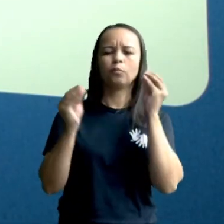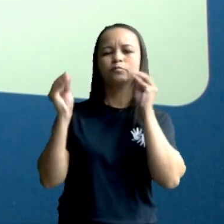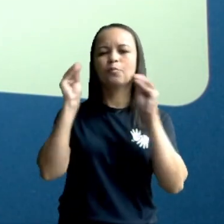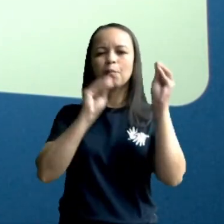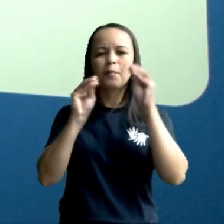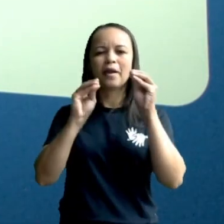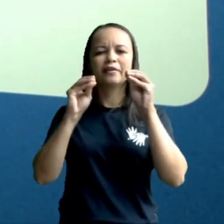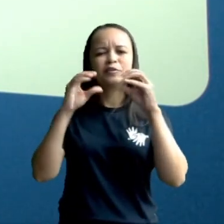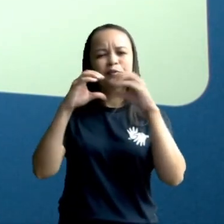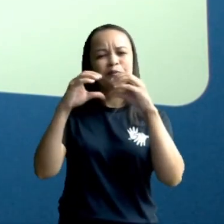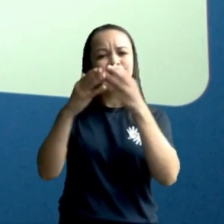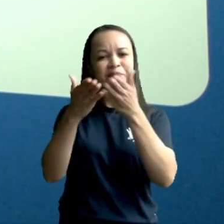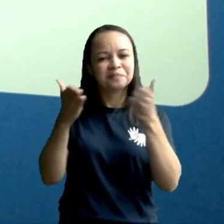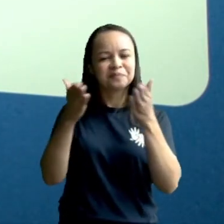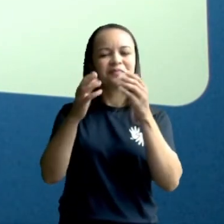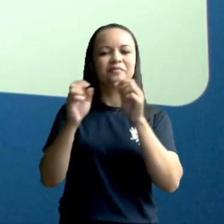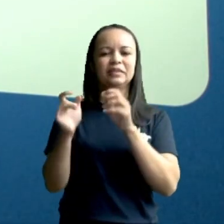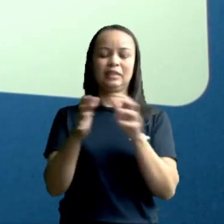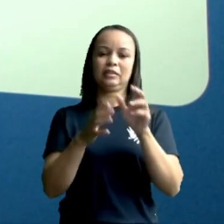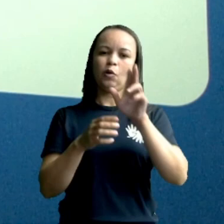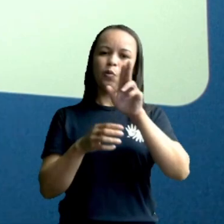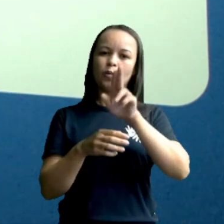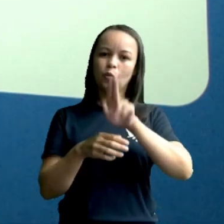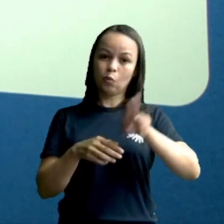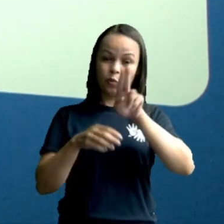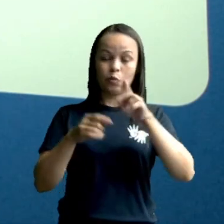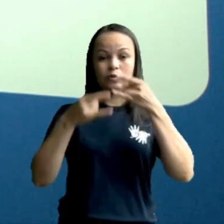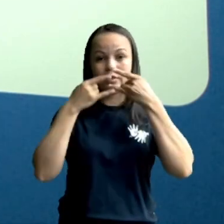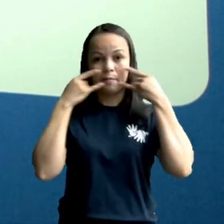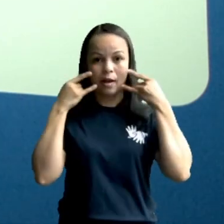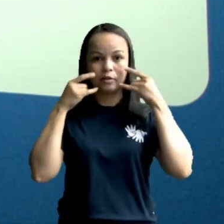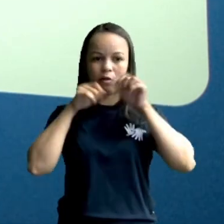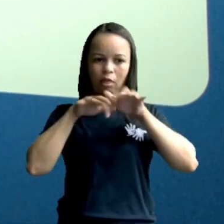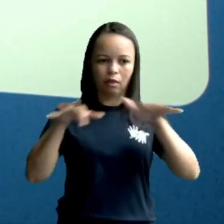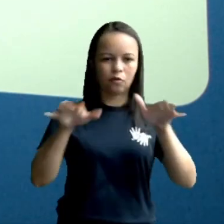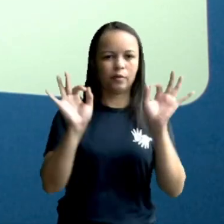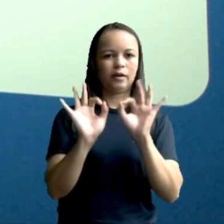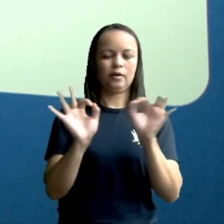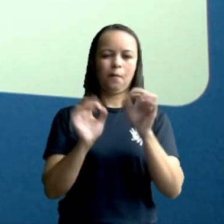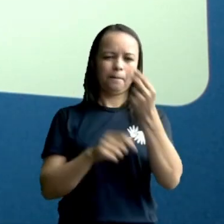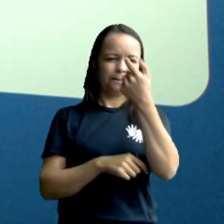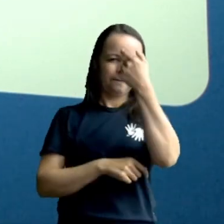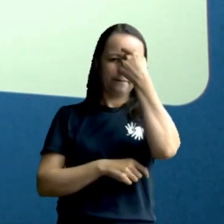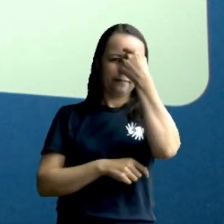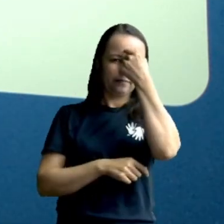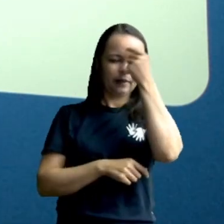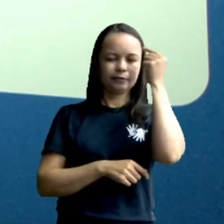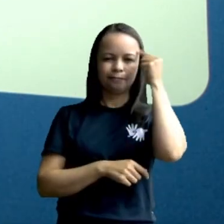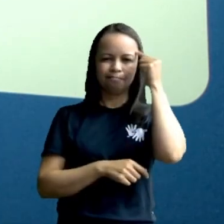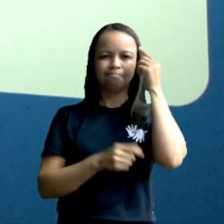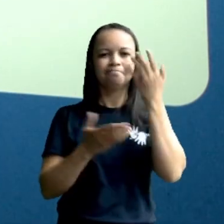de vocês. Ó, não aglomera, usa máscara, pensamento consciente, tá bom? E vejo